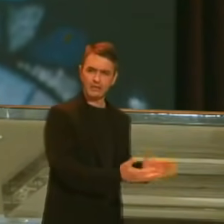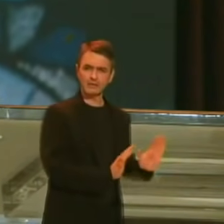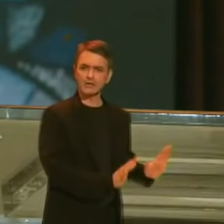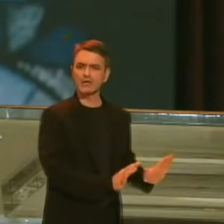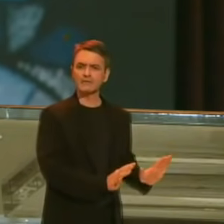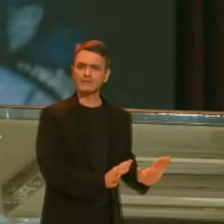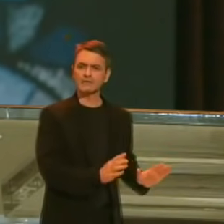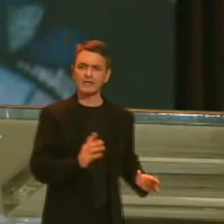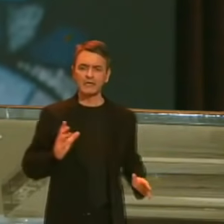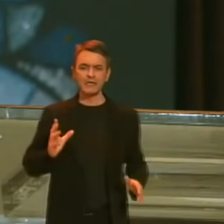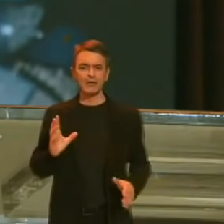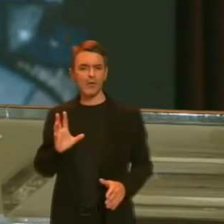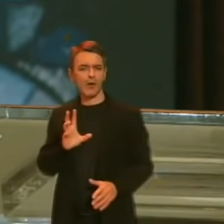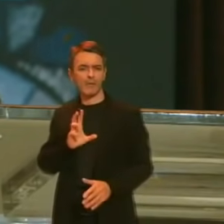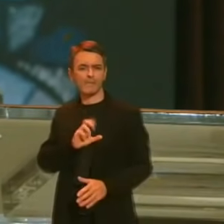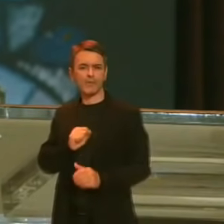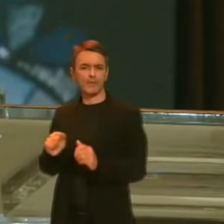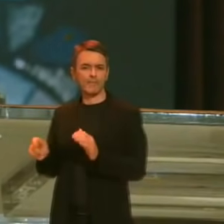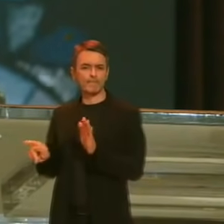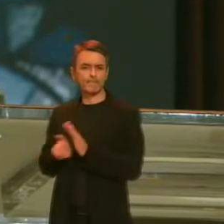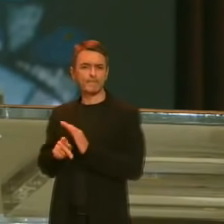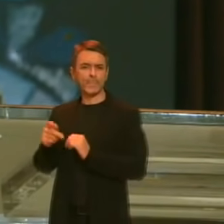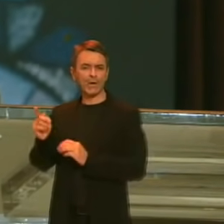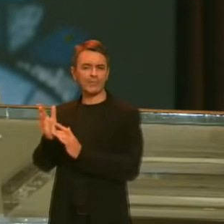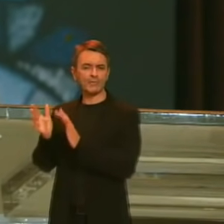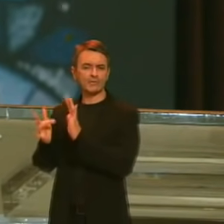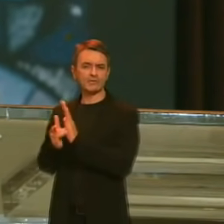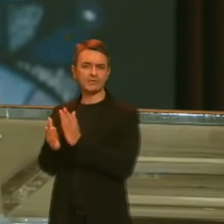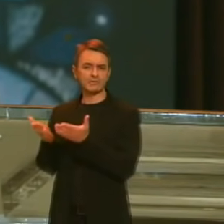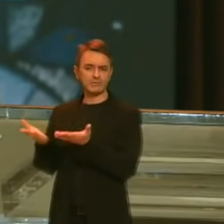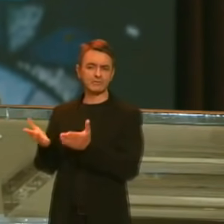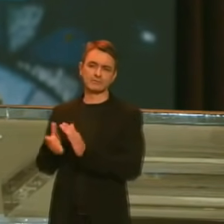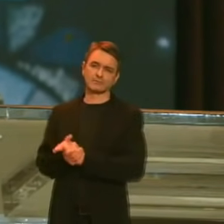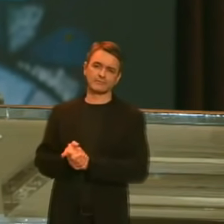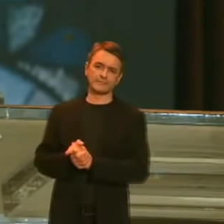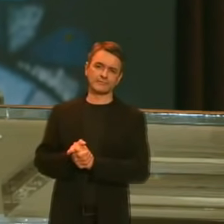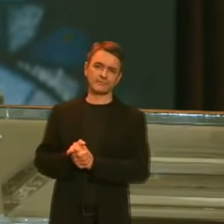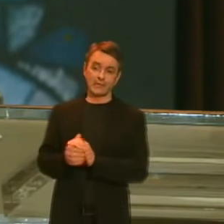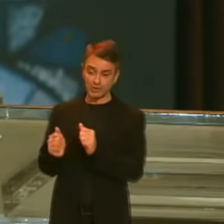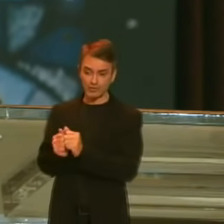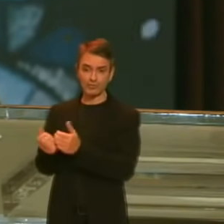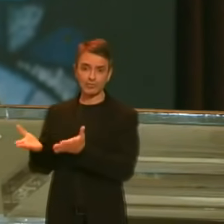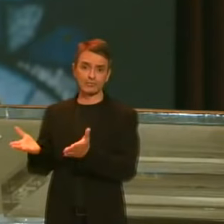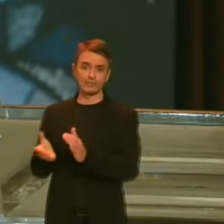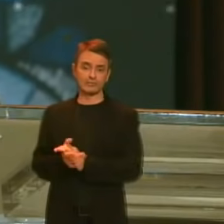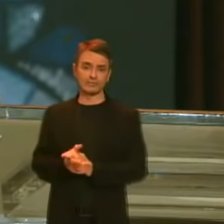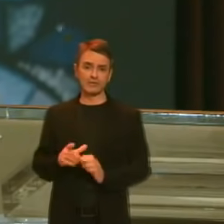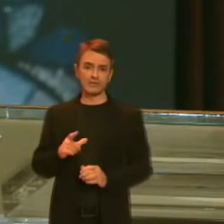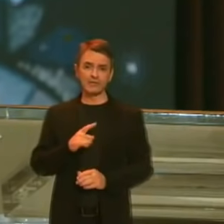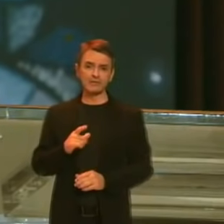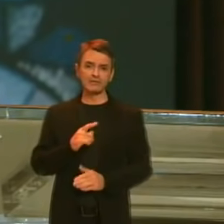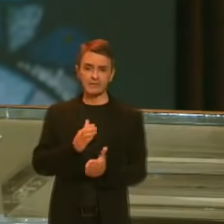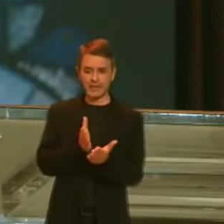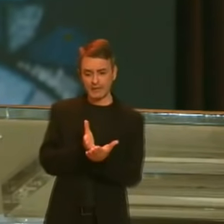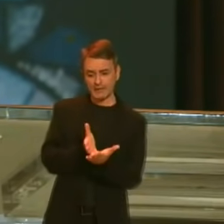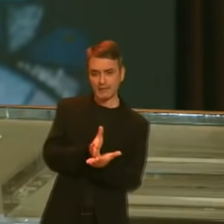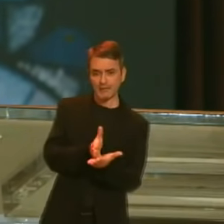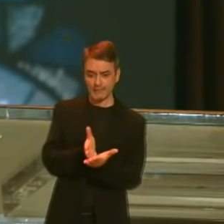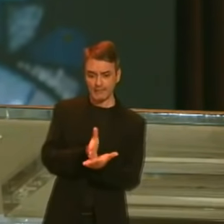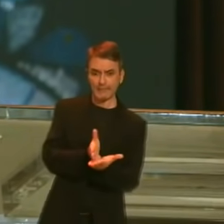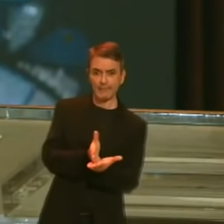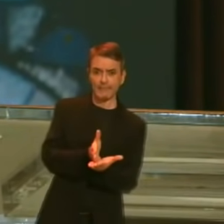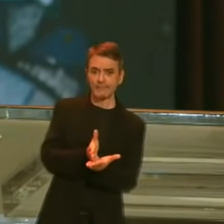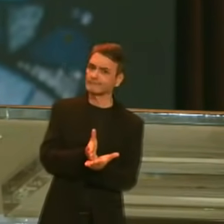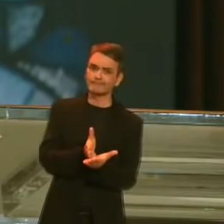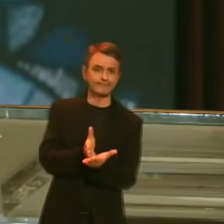Senhor Jesus. Não existe lugar neutro. Isso é uma grande